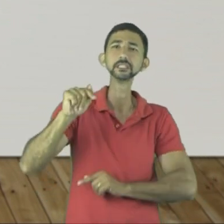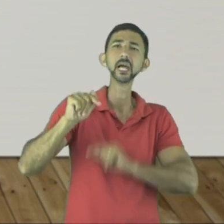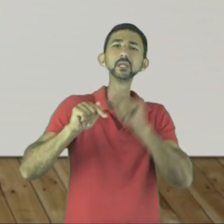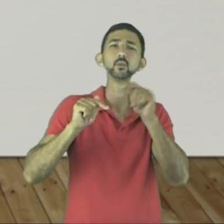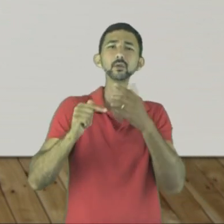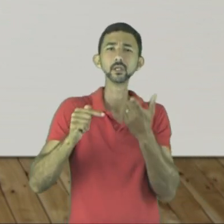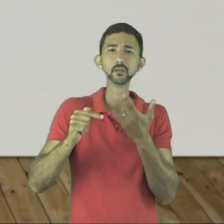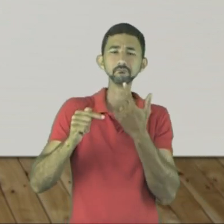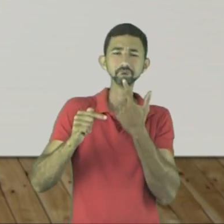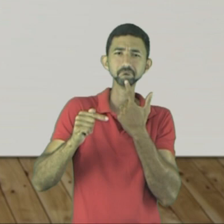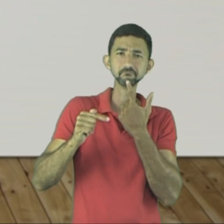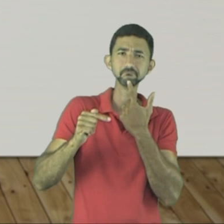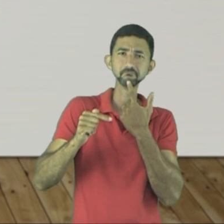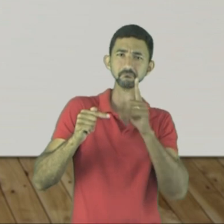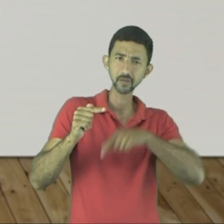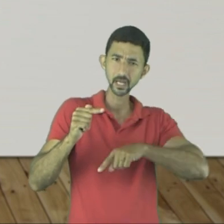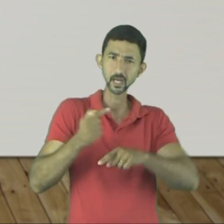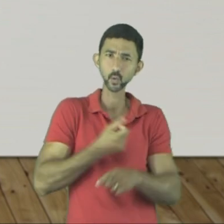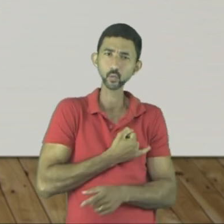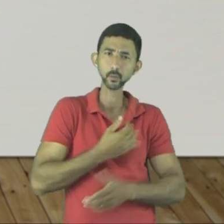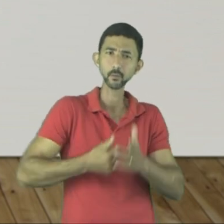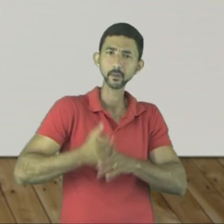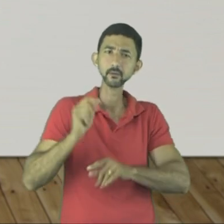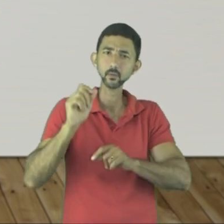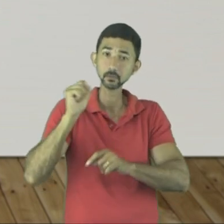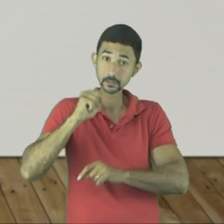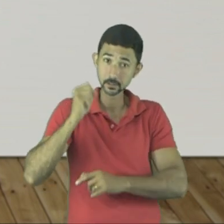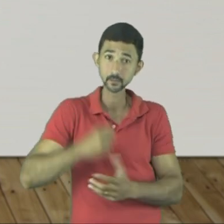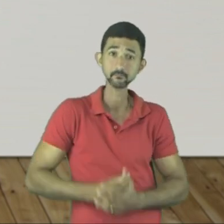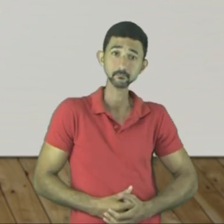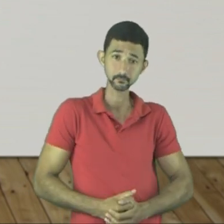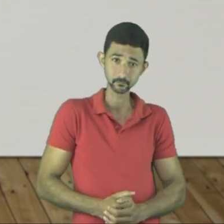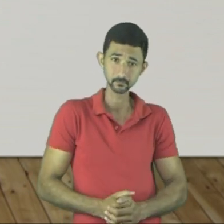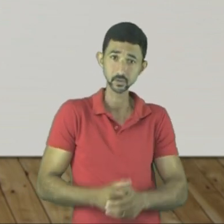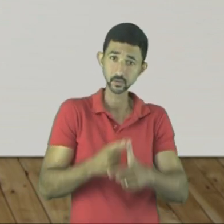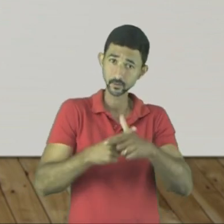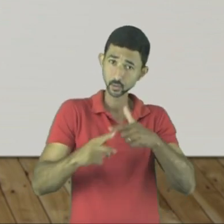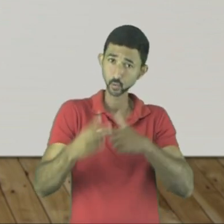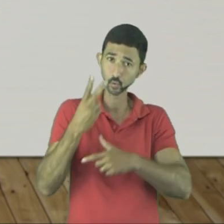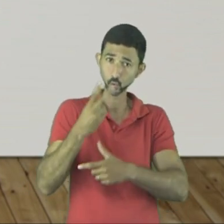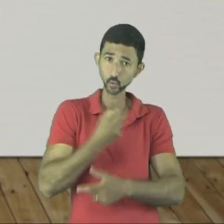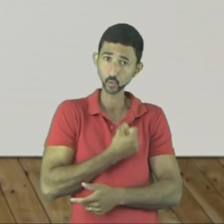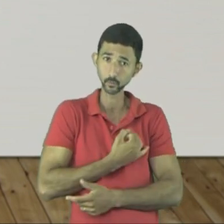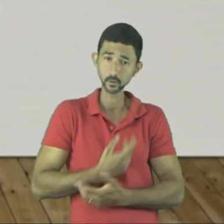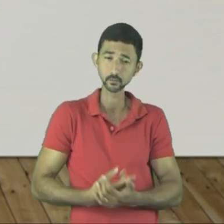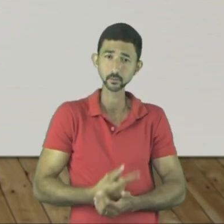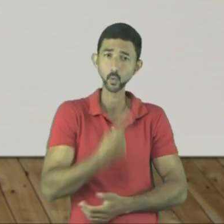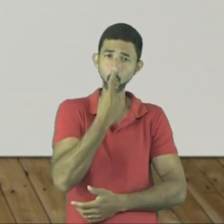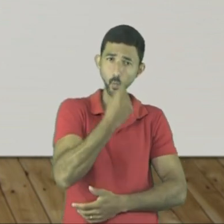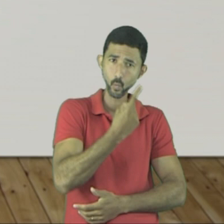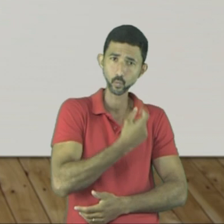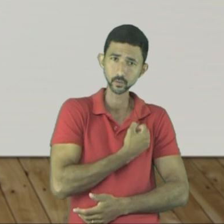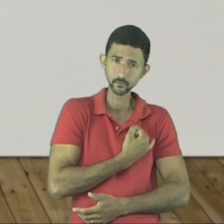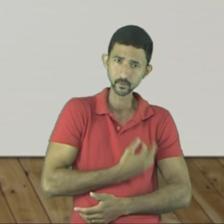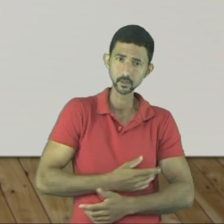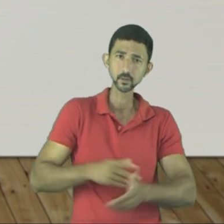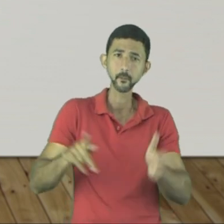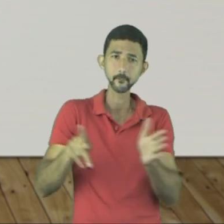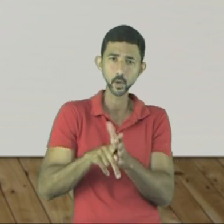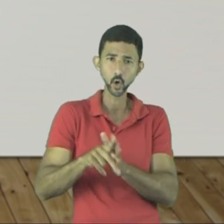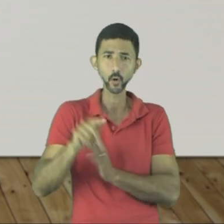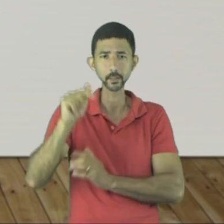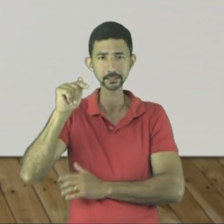O 7, será que o 7 é número primo? Sim, pois só tem 2 divisores, o 1 e ele